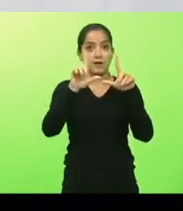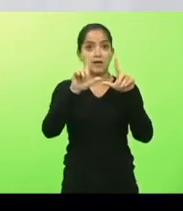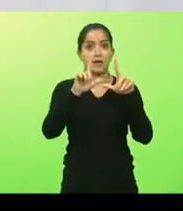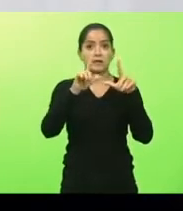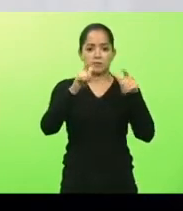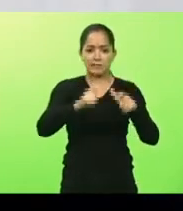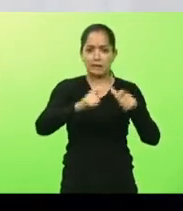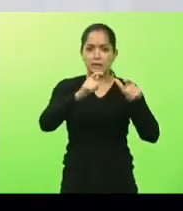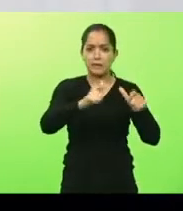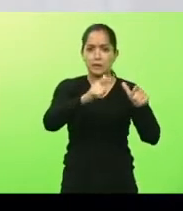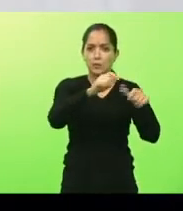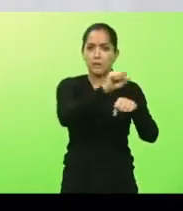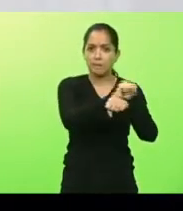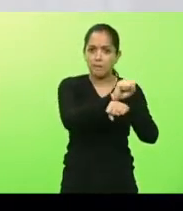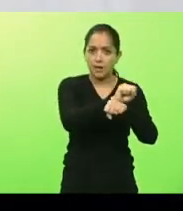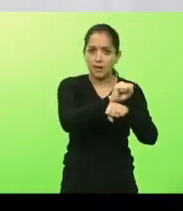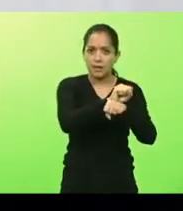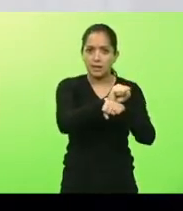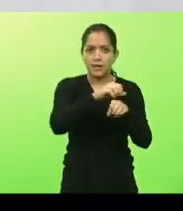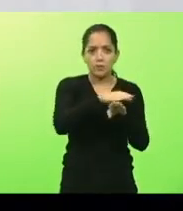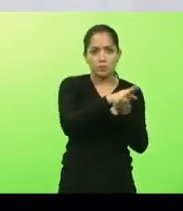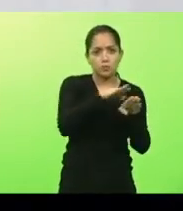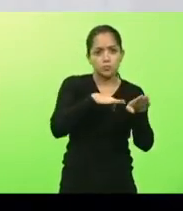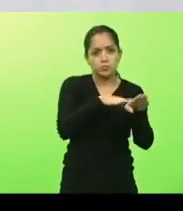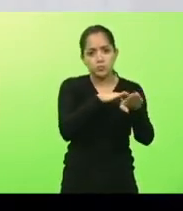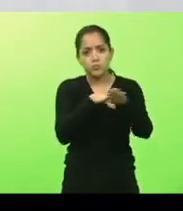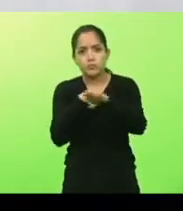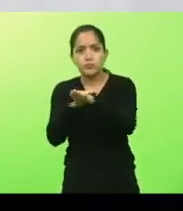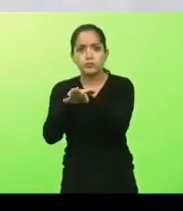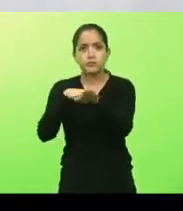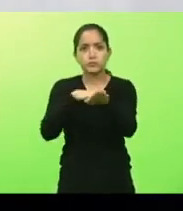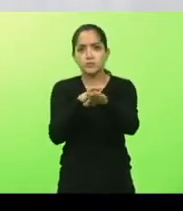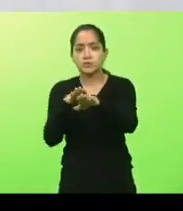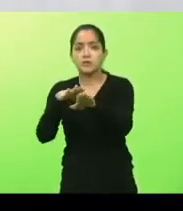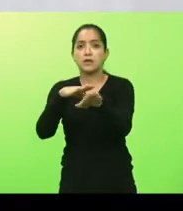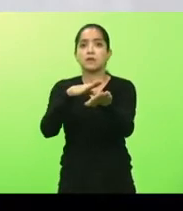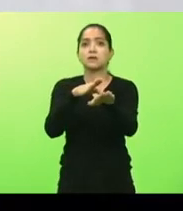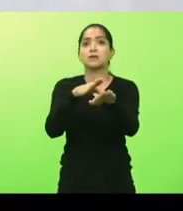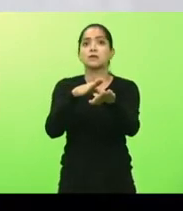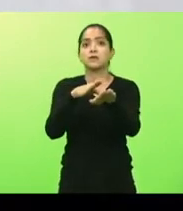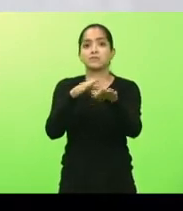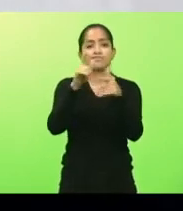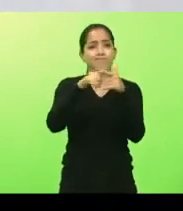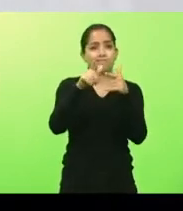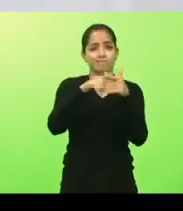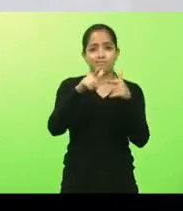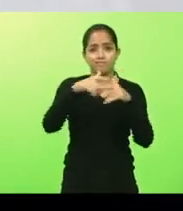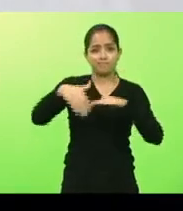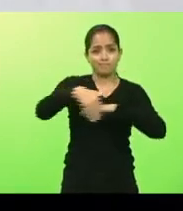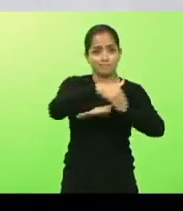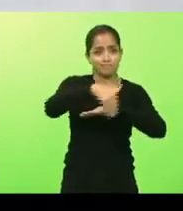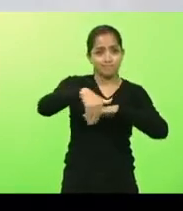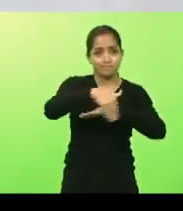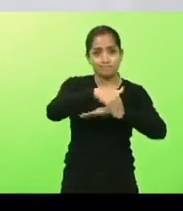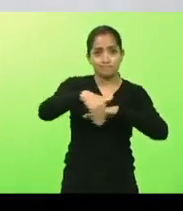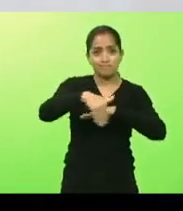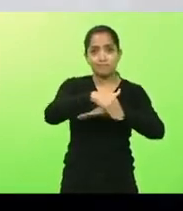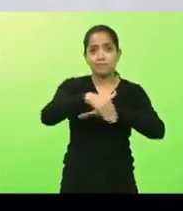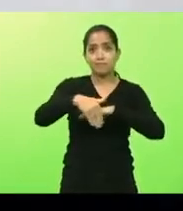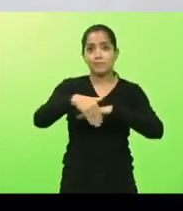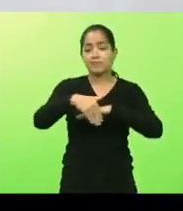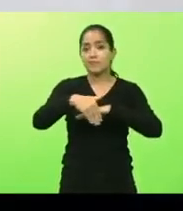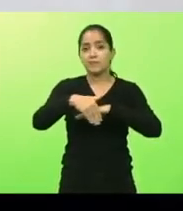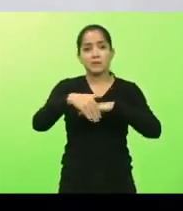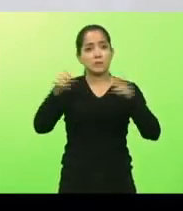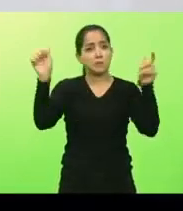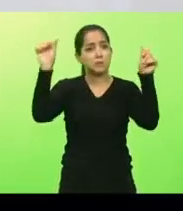a gente tem que parar e sair da pista para conduzir o veículo. Então, de Iumeri a 13 Tílias está